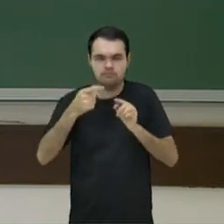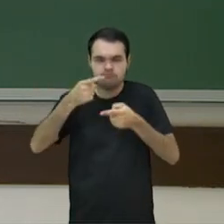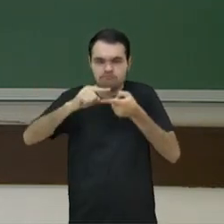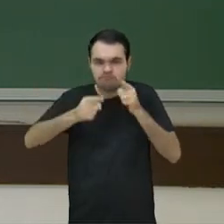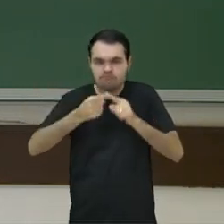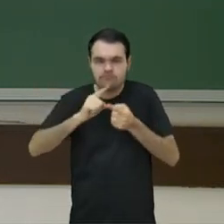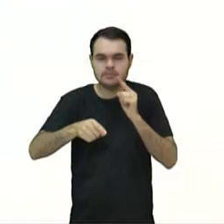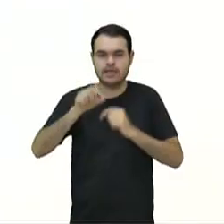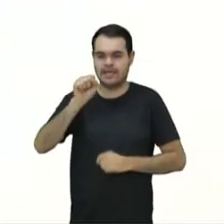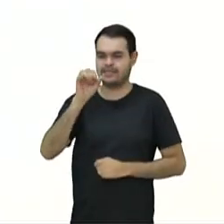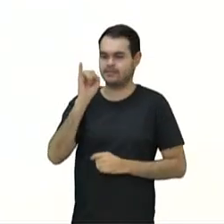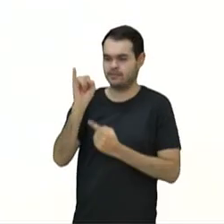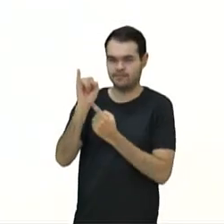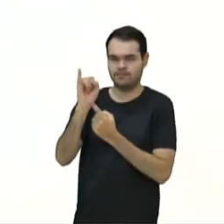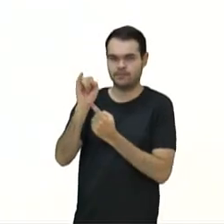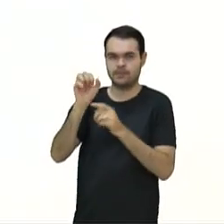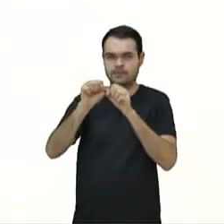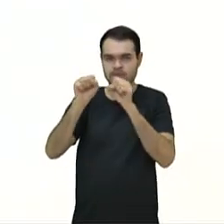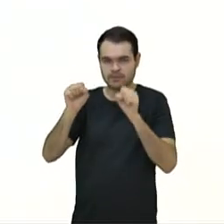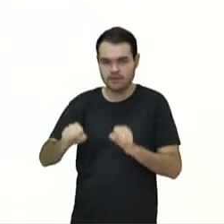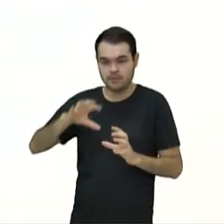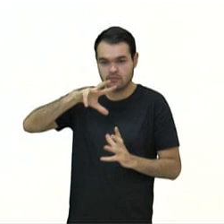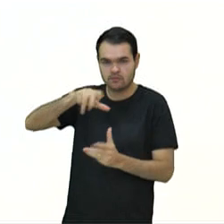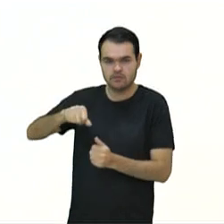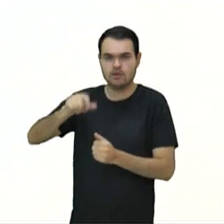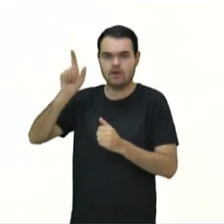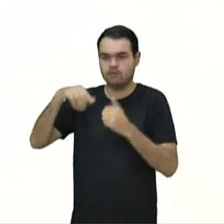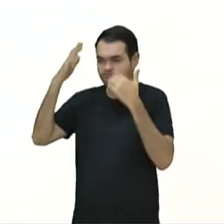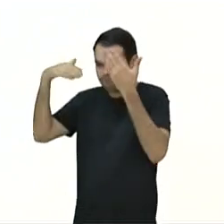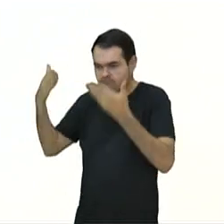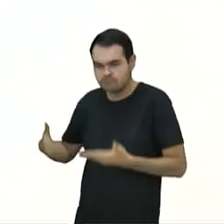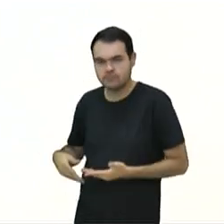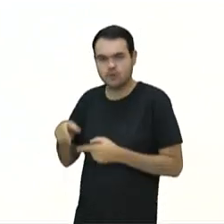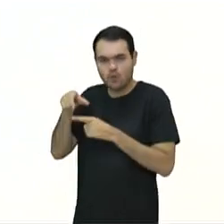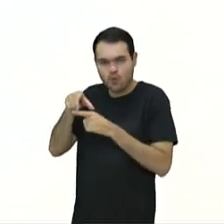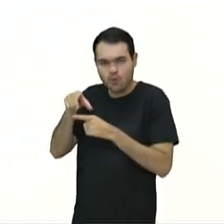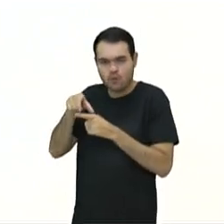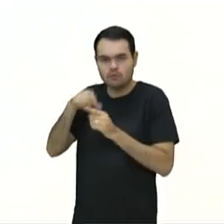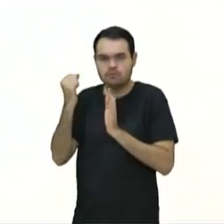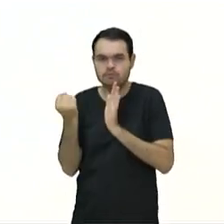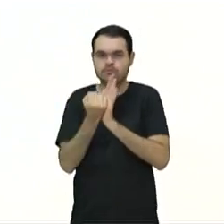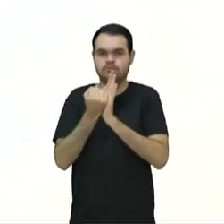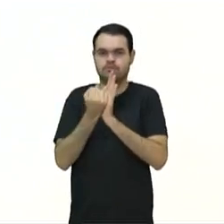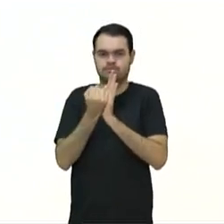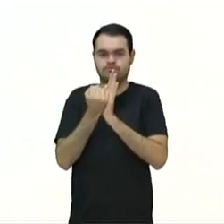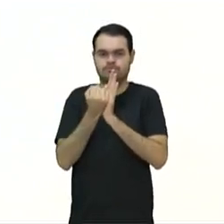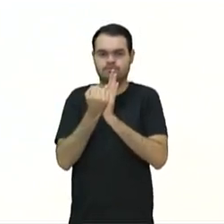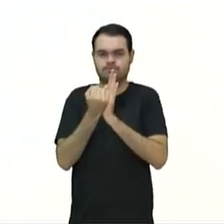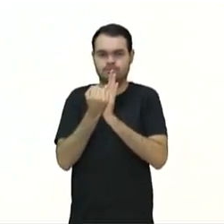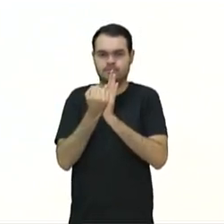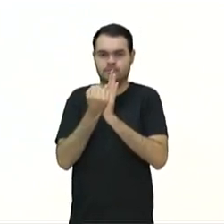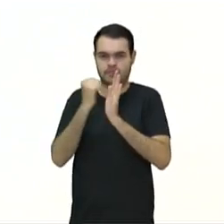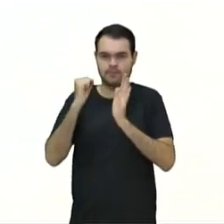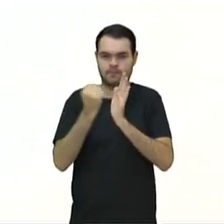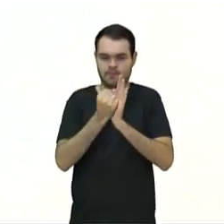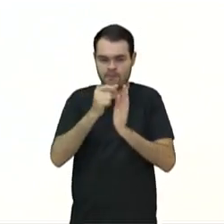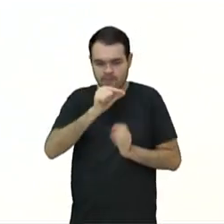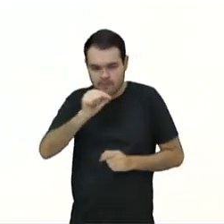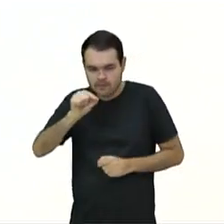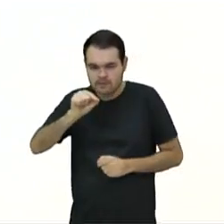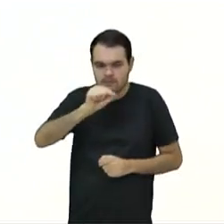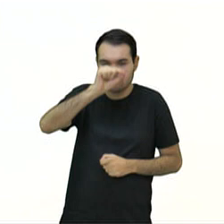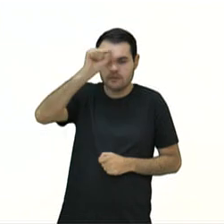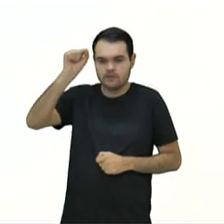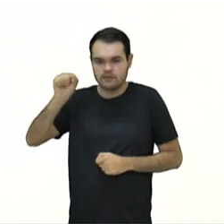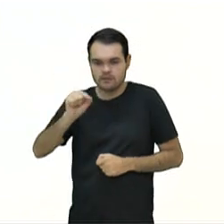Recebeu esse nome em homenagem ao Ohm, aqui, né? Recebeu esse símbolo aqui, essa unidade, simbolizado